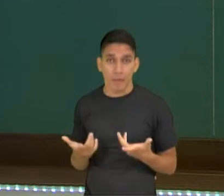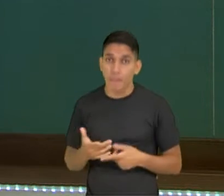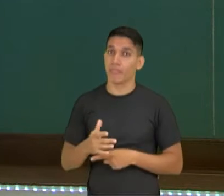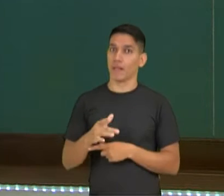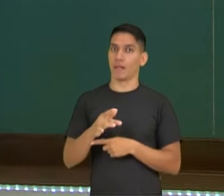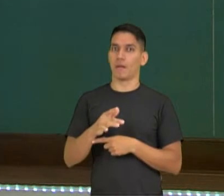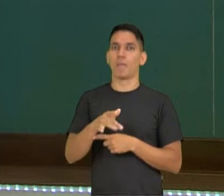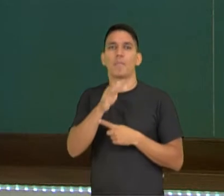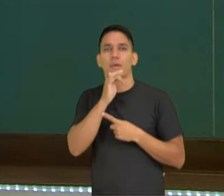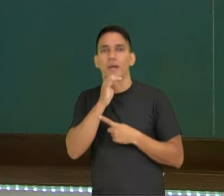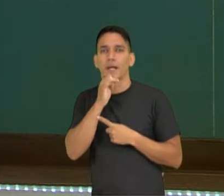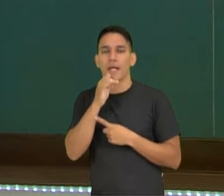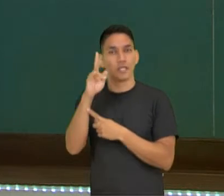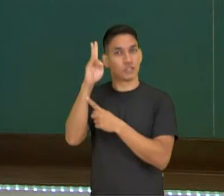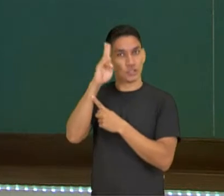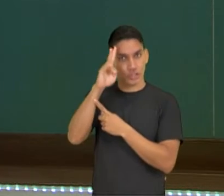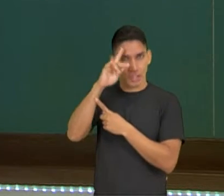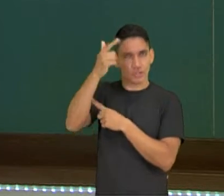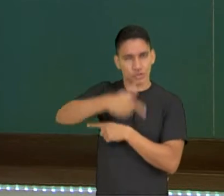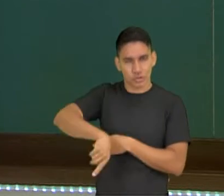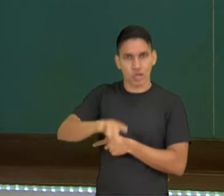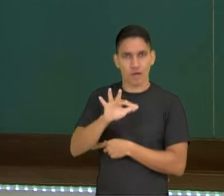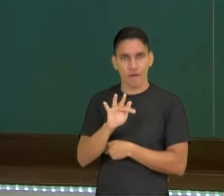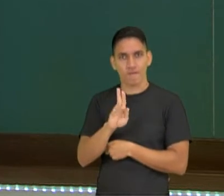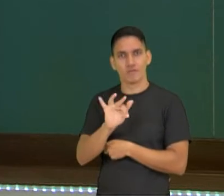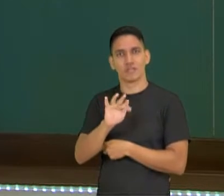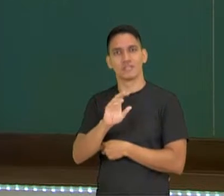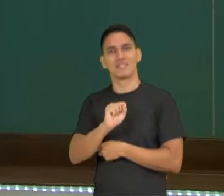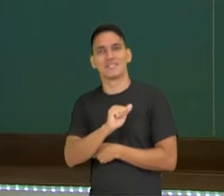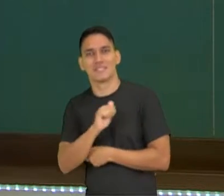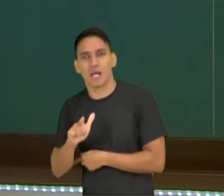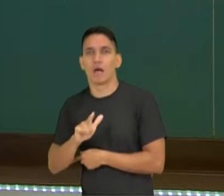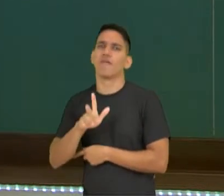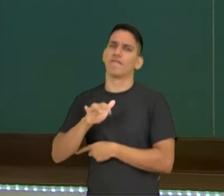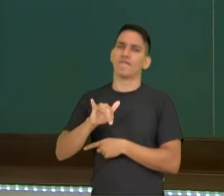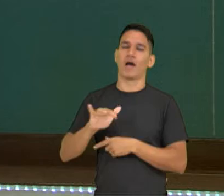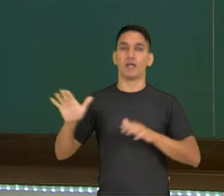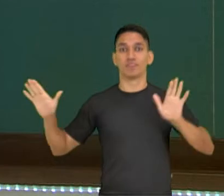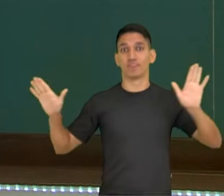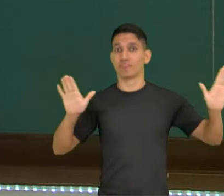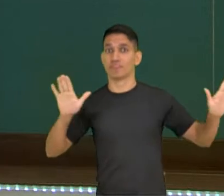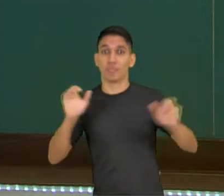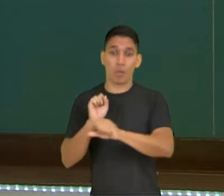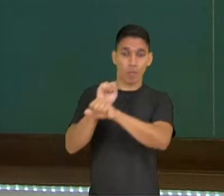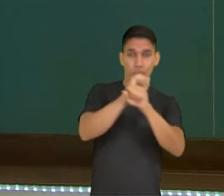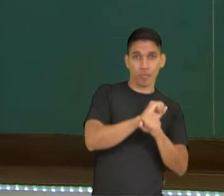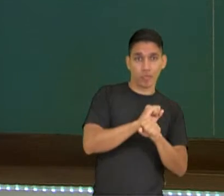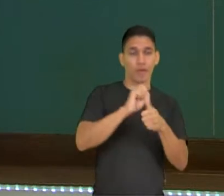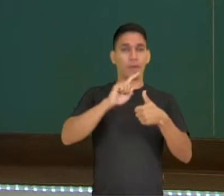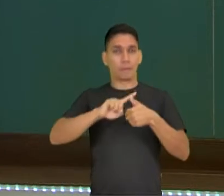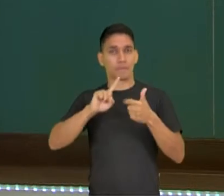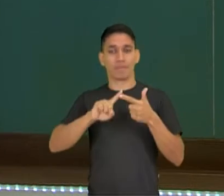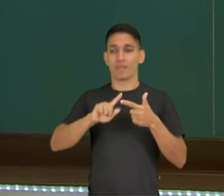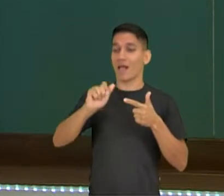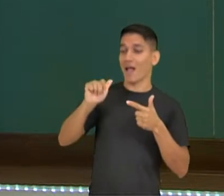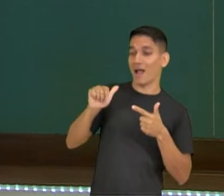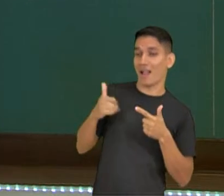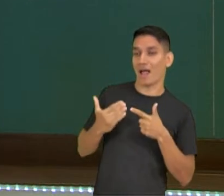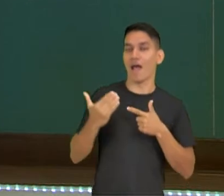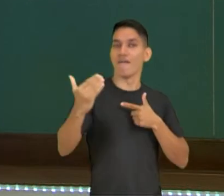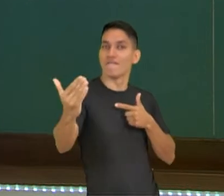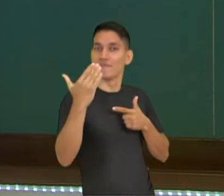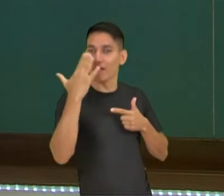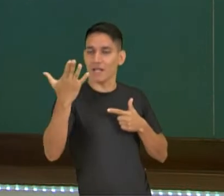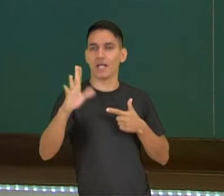de novo o exemplo do futsal. Então, você vai jogar de goleiro, você vai jogar ali na ala, você vai jogar ali na frente, né,